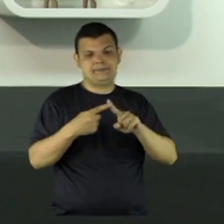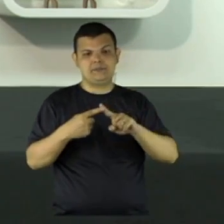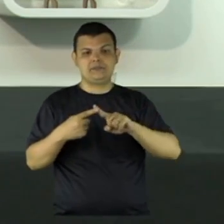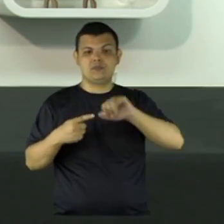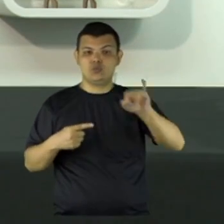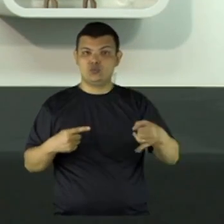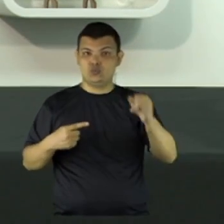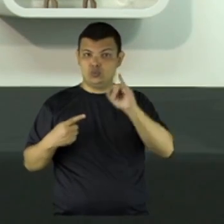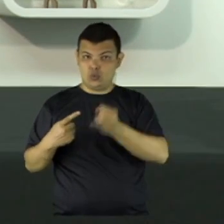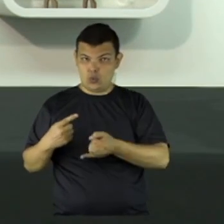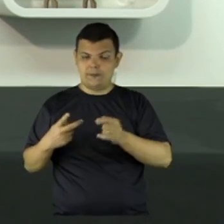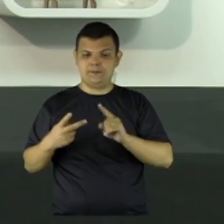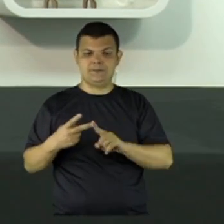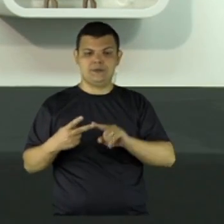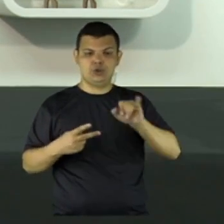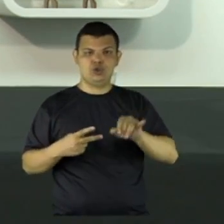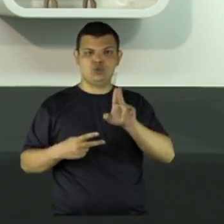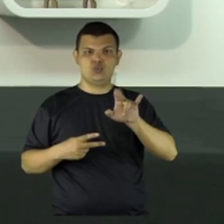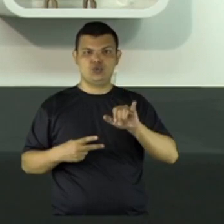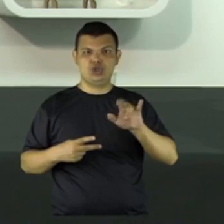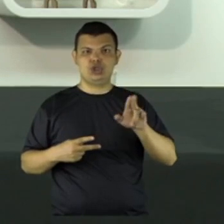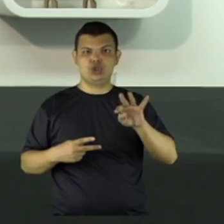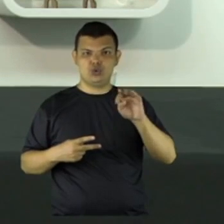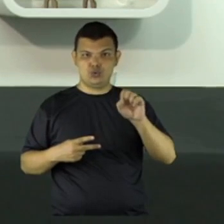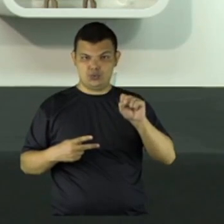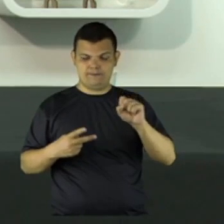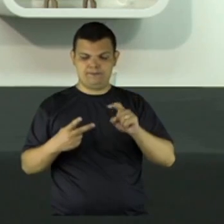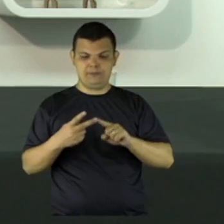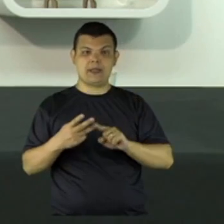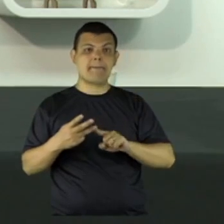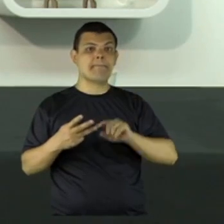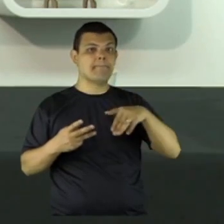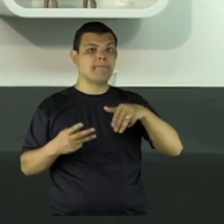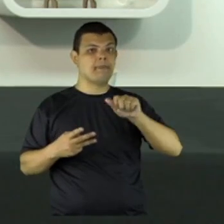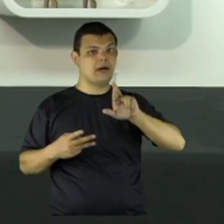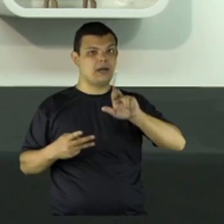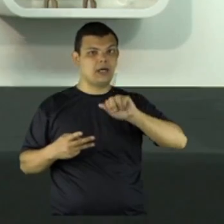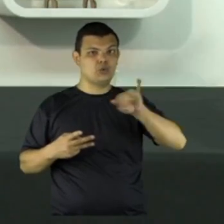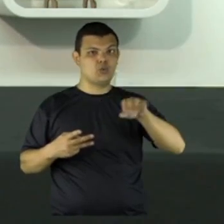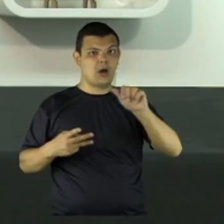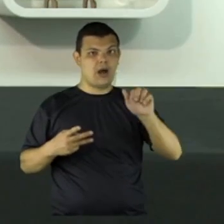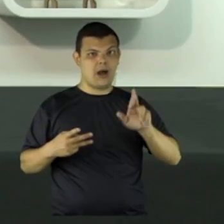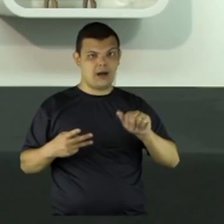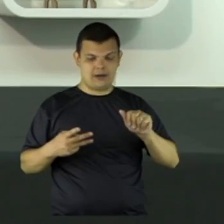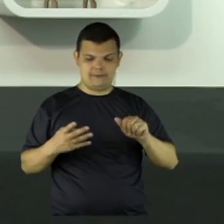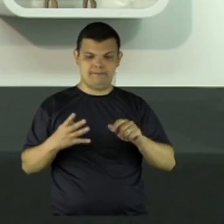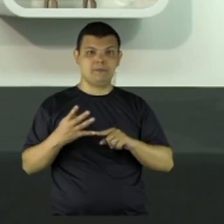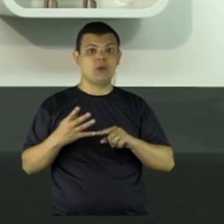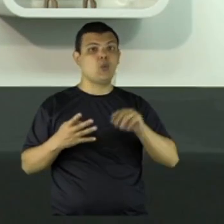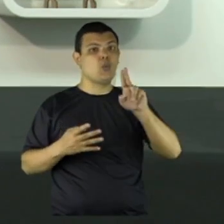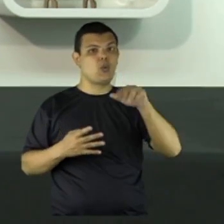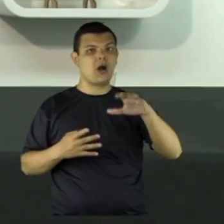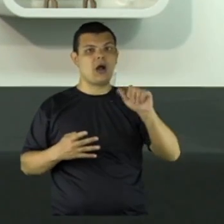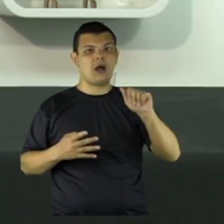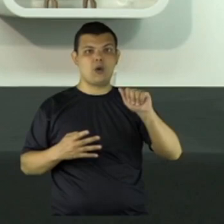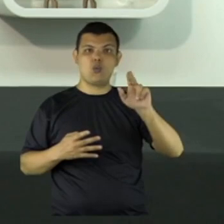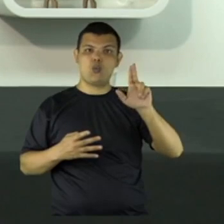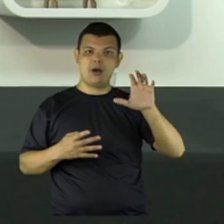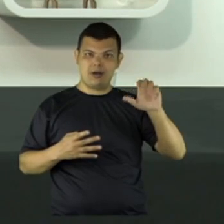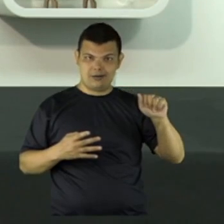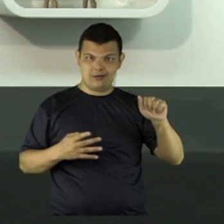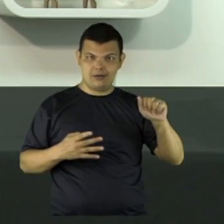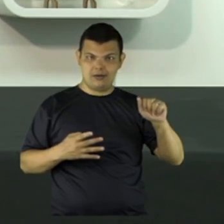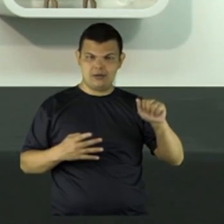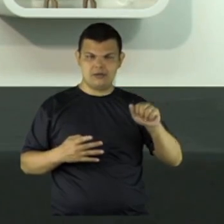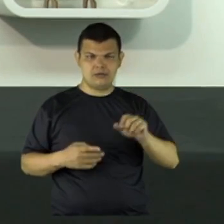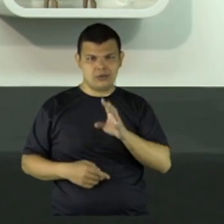judô, jiu-jitsu, luta marajoara, a uca-uca lá, luta indígena. Alguém